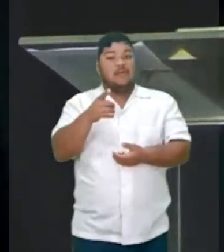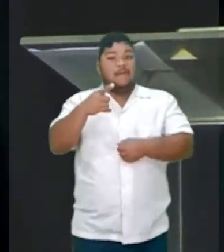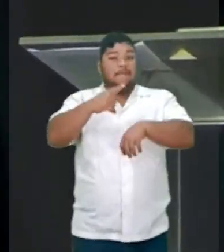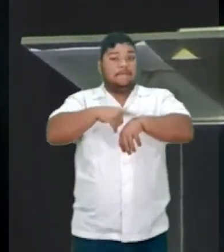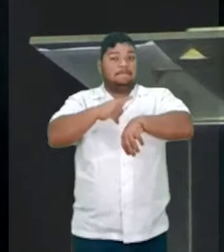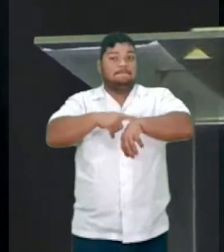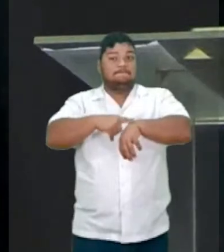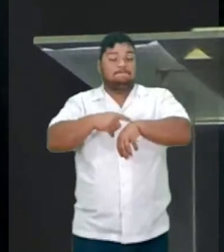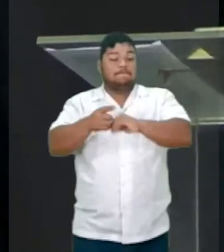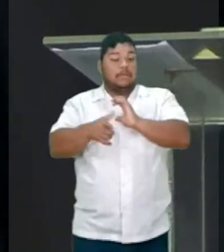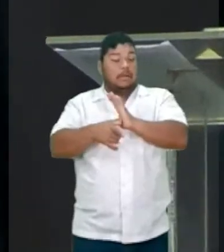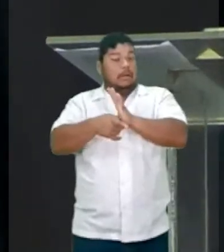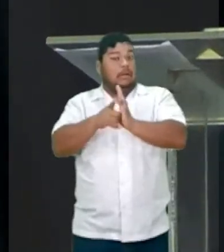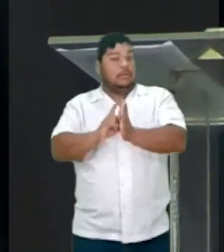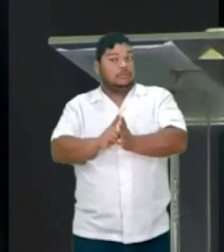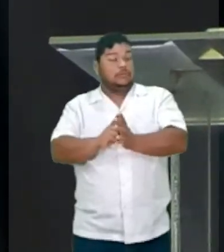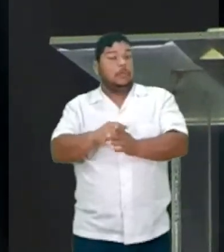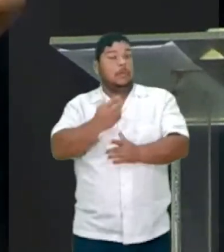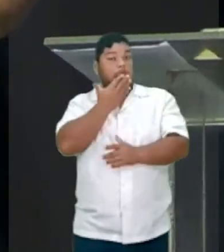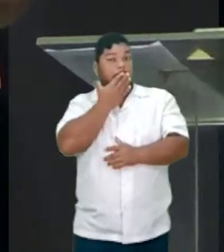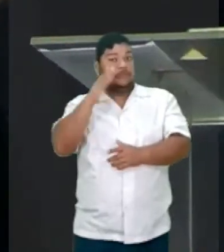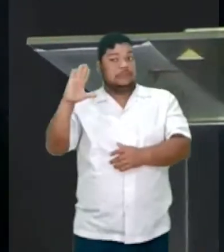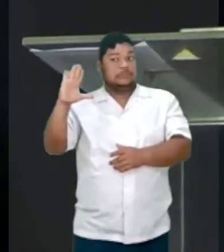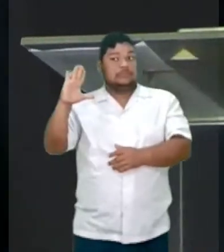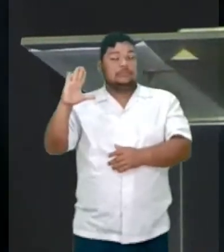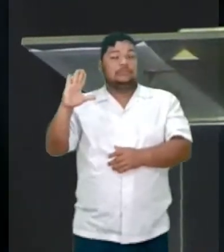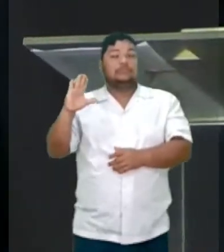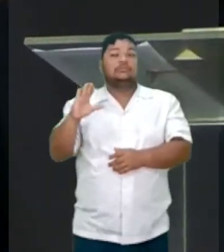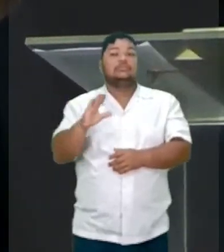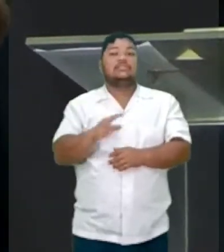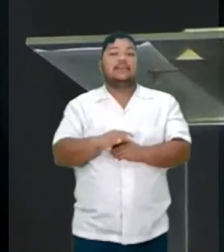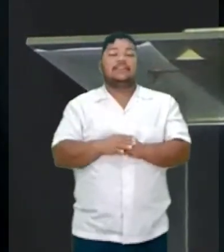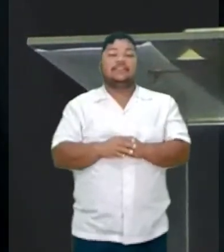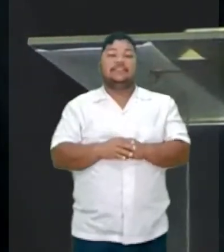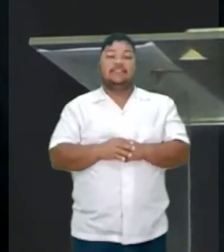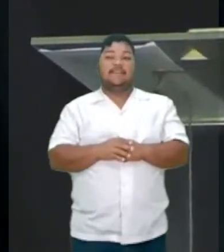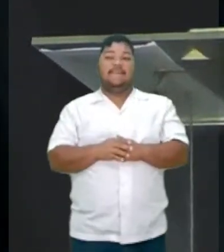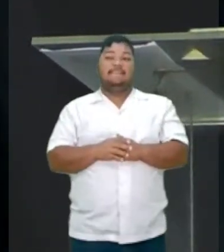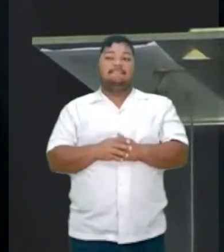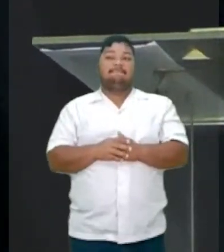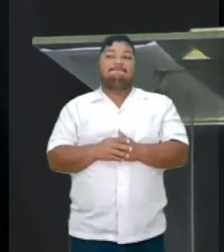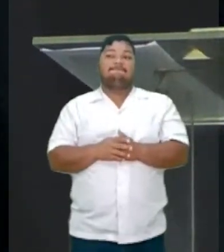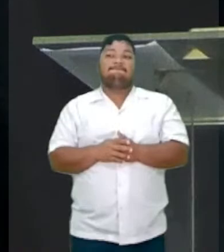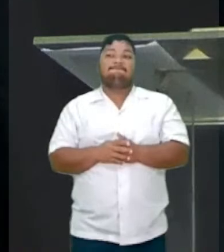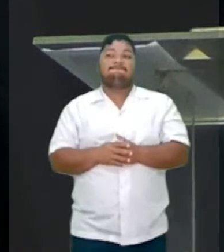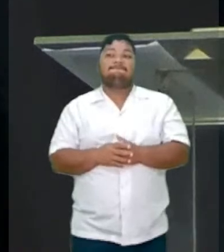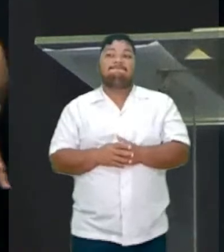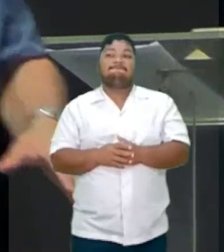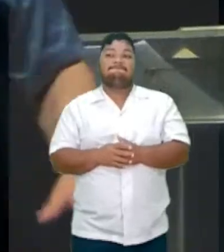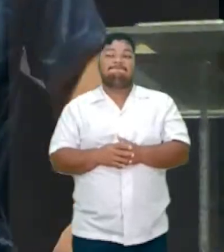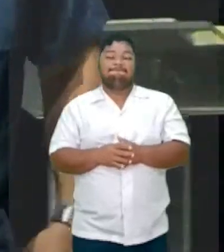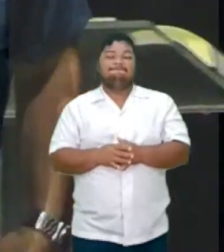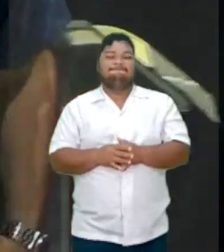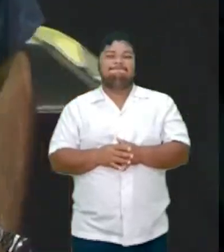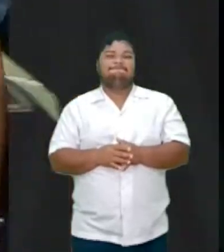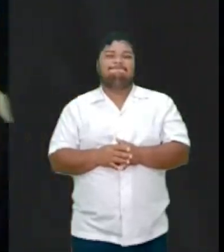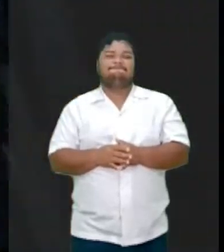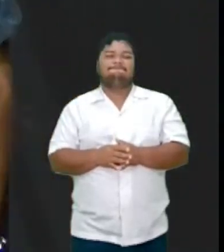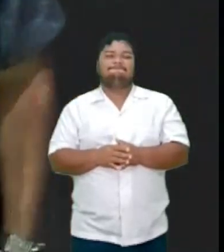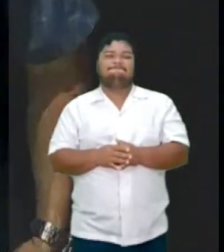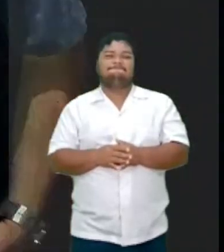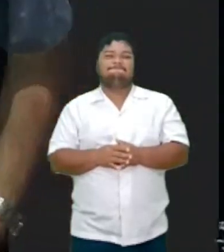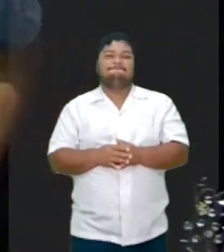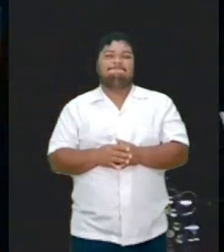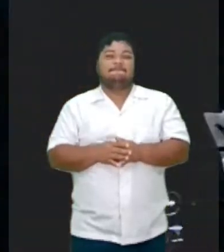antes do profeta Isaías sair das dependências do palácio, Deus fala com ele: